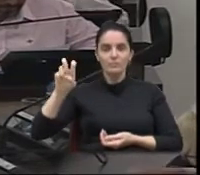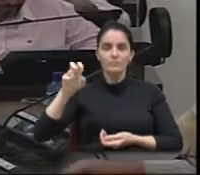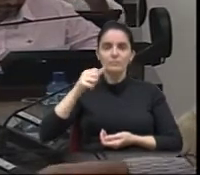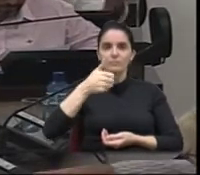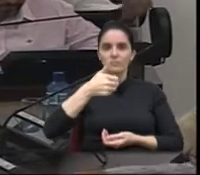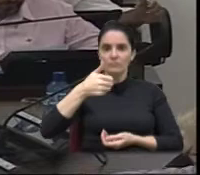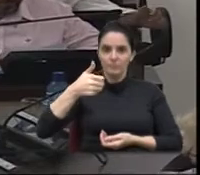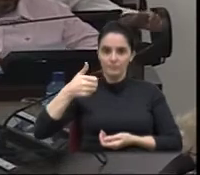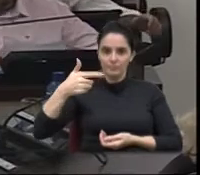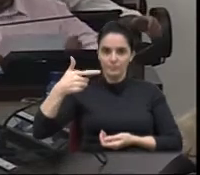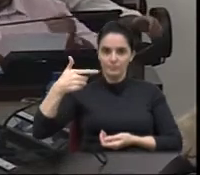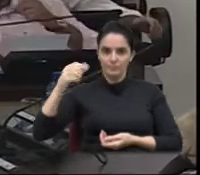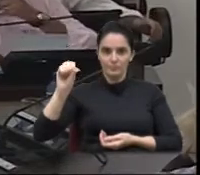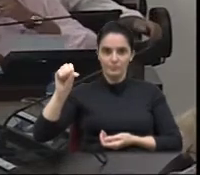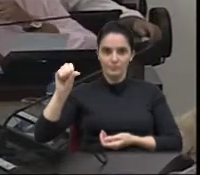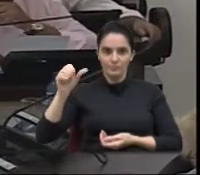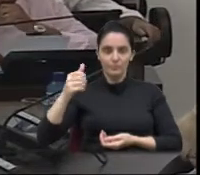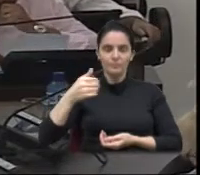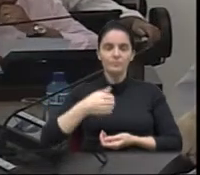1125/17,